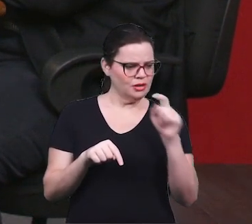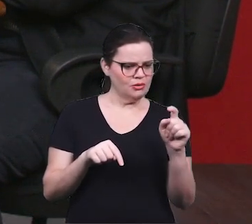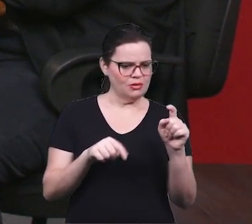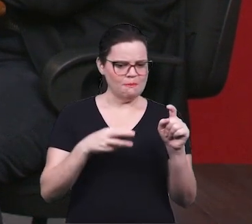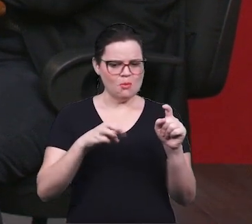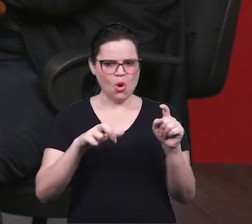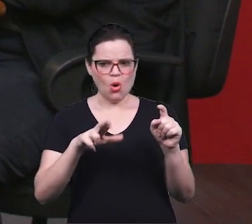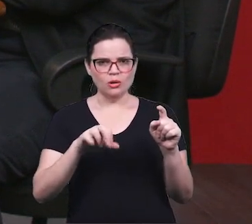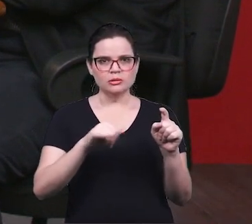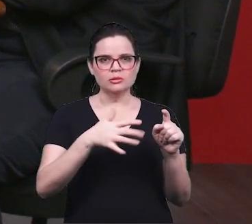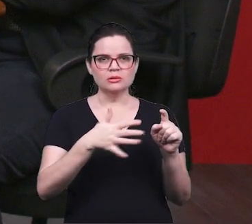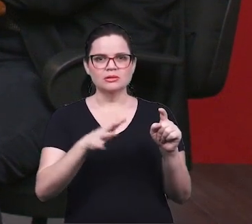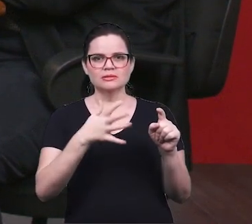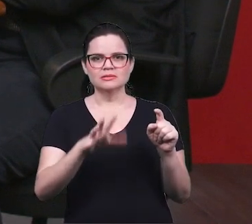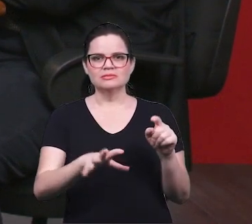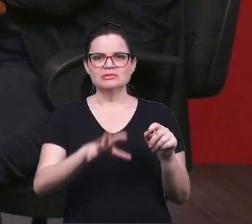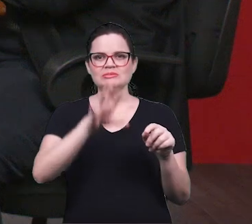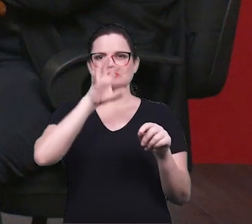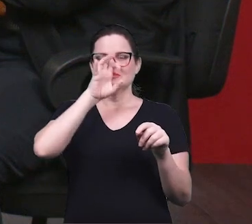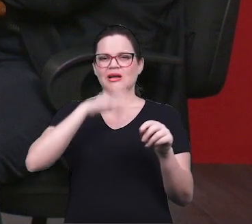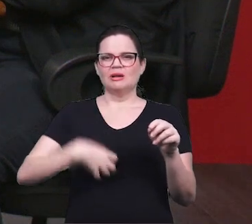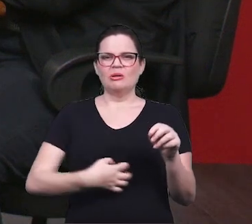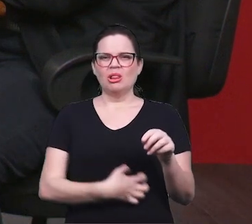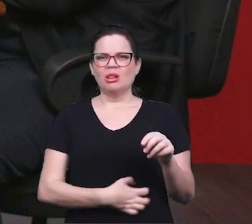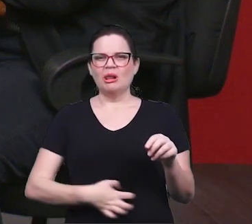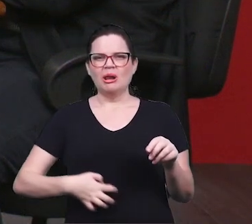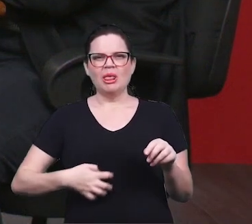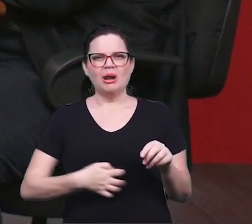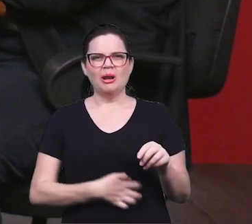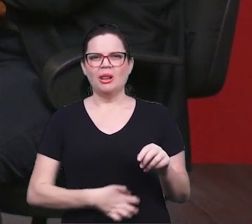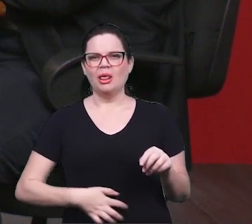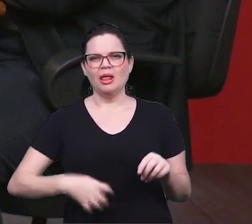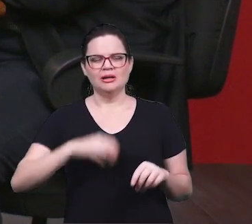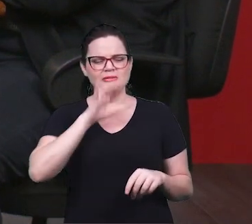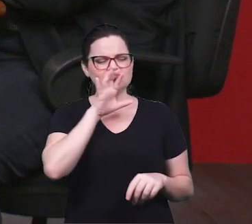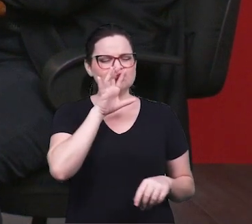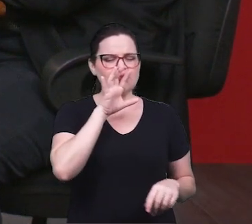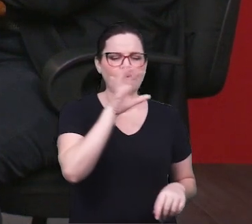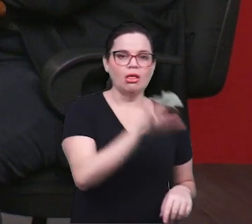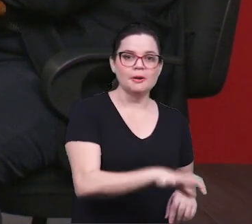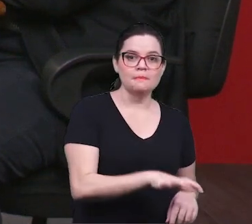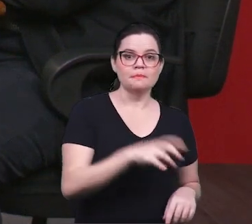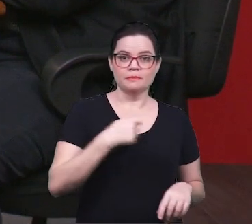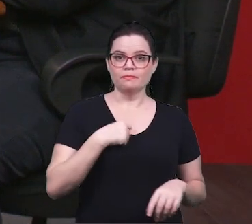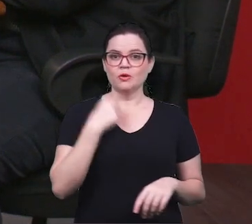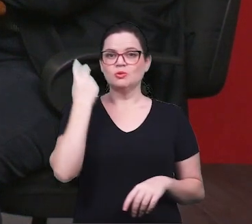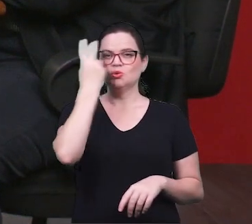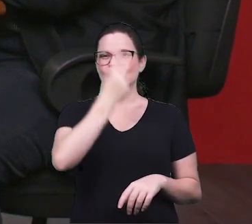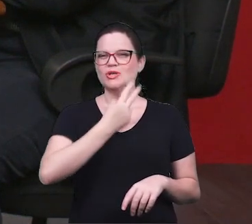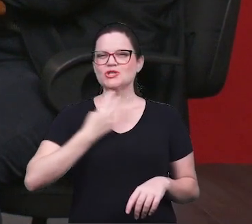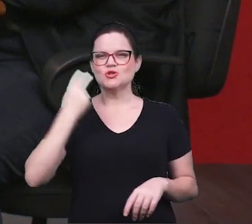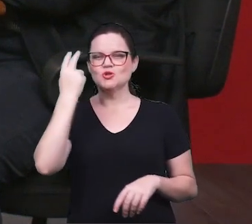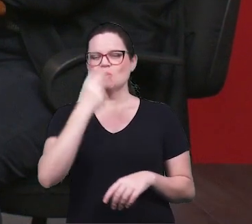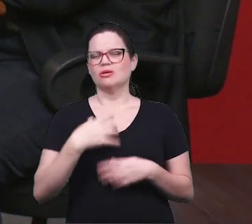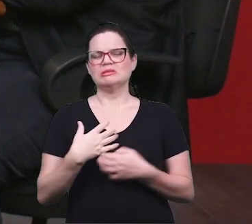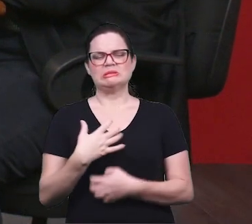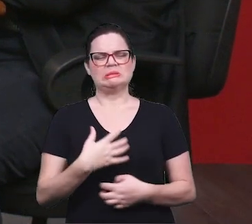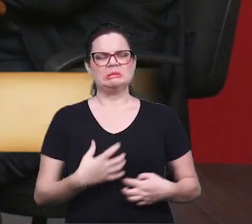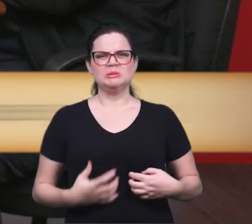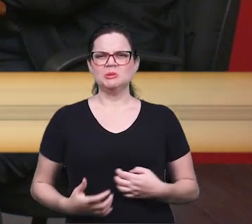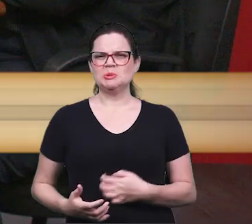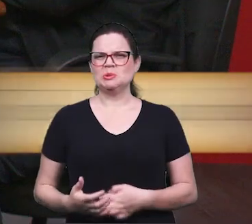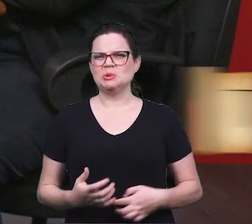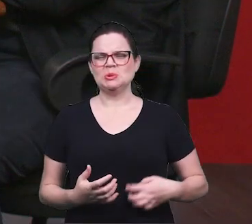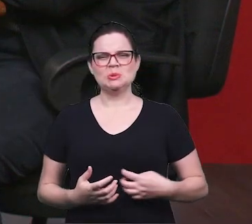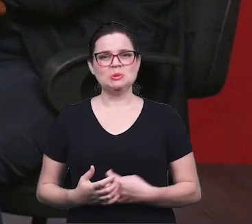porque vem esse enjoo, e fiquei assim, ó, né? por umas 2 horas, sensação, aquele enjoo ali de ter